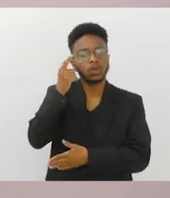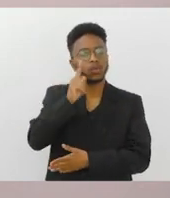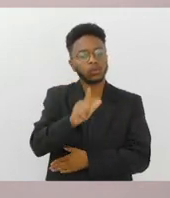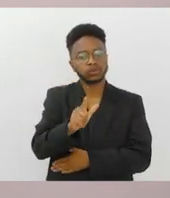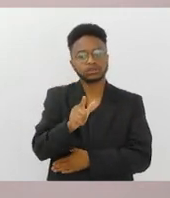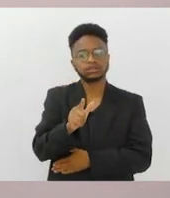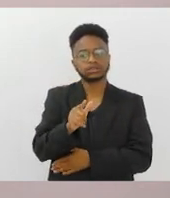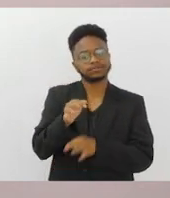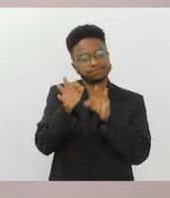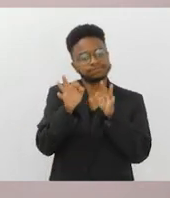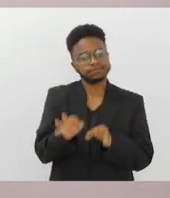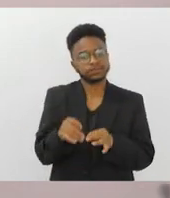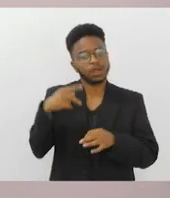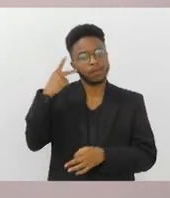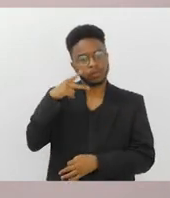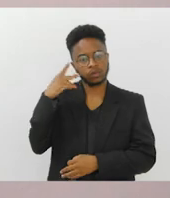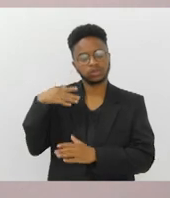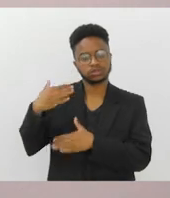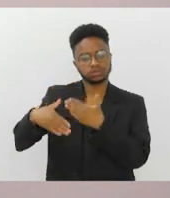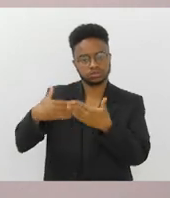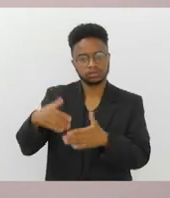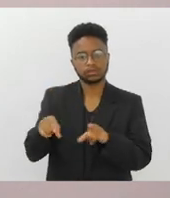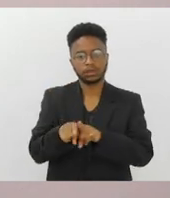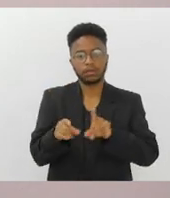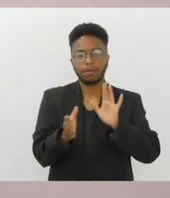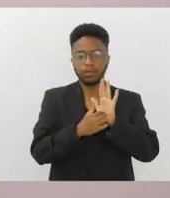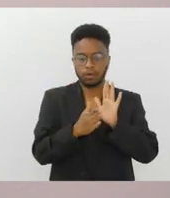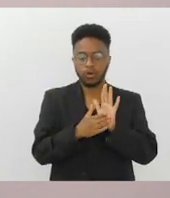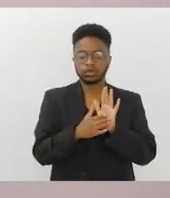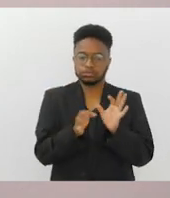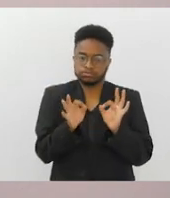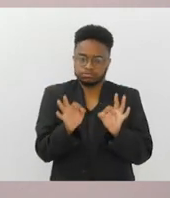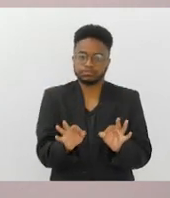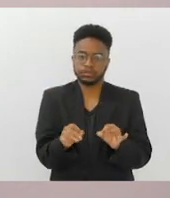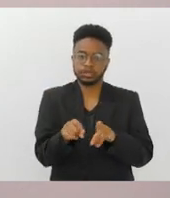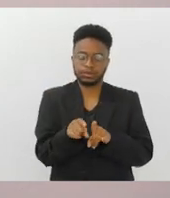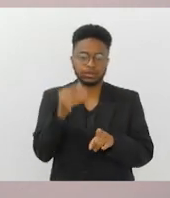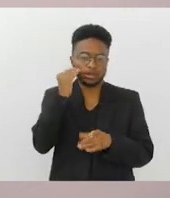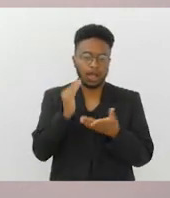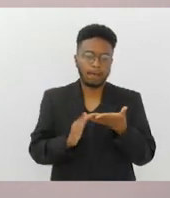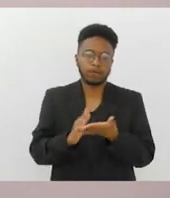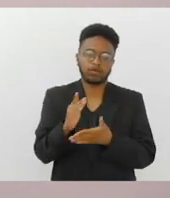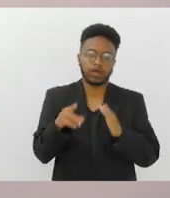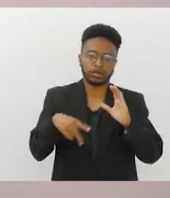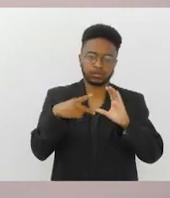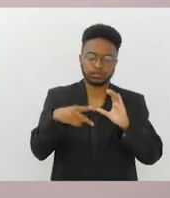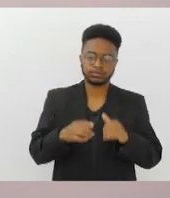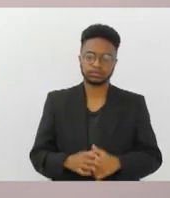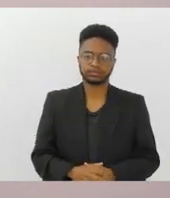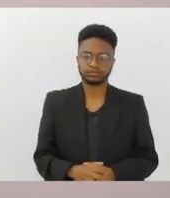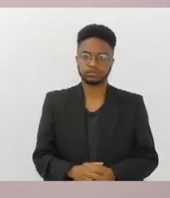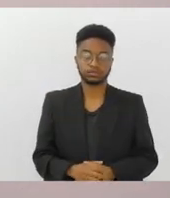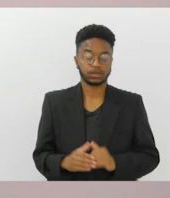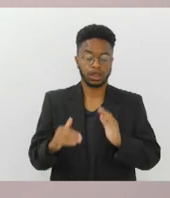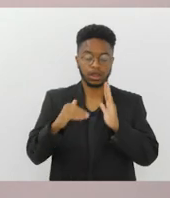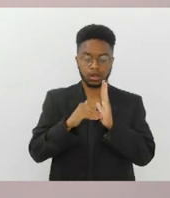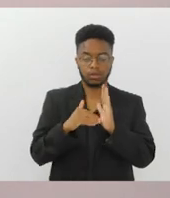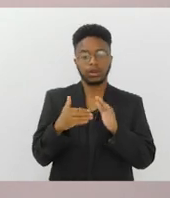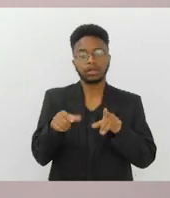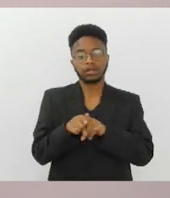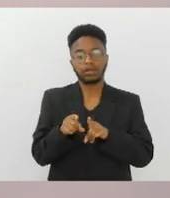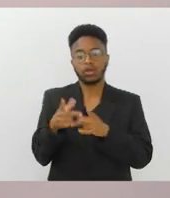a celeridade que essa proposta merece e aprovar na Câmara. Como o Daniele falou, a gente está falando de